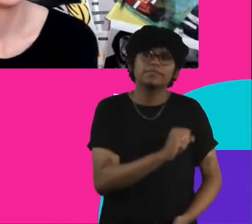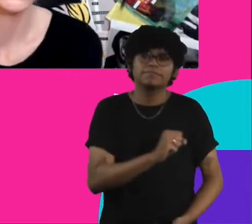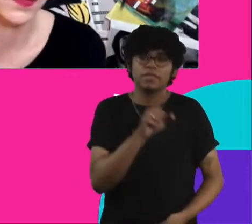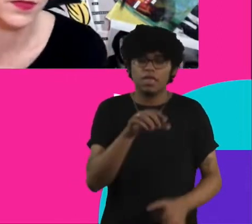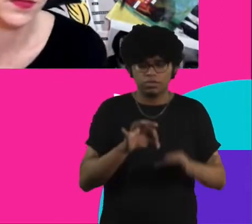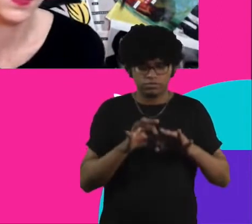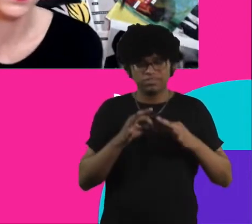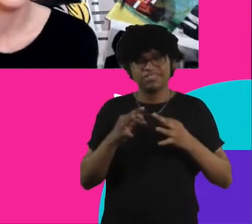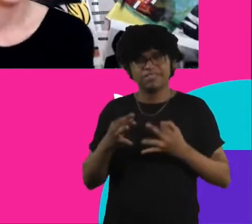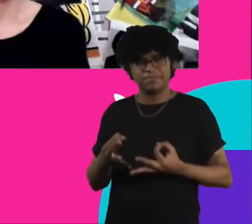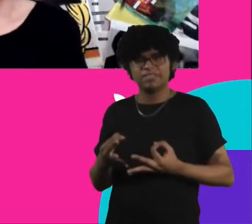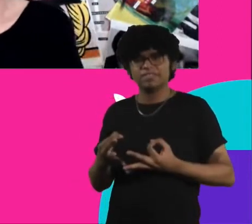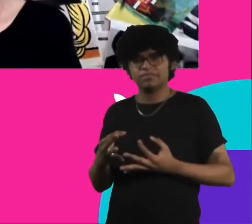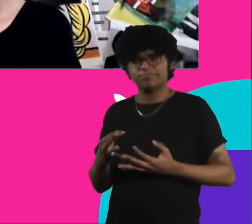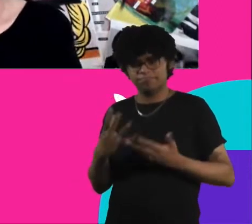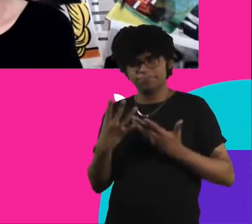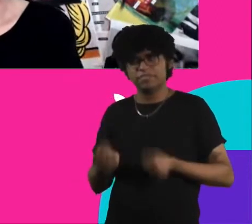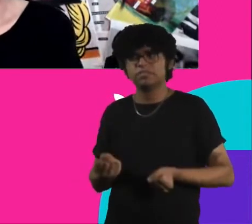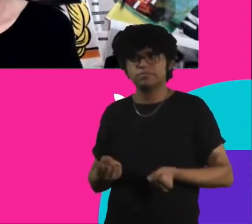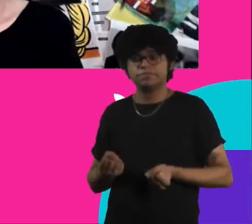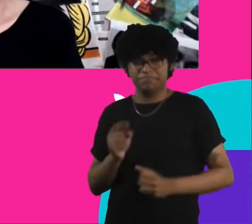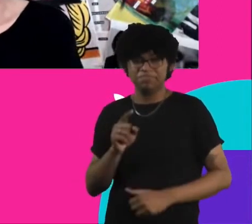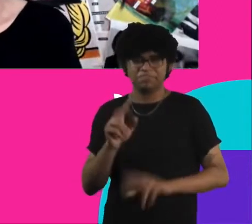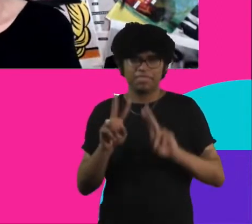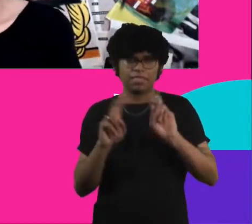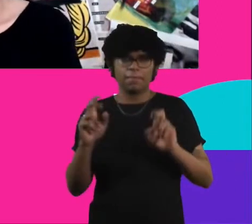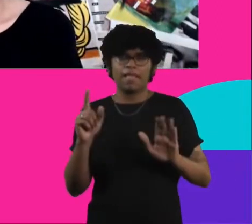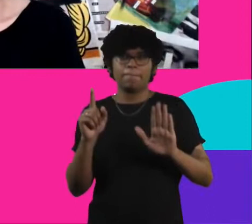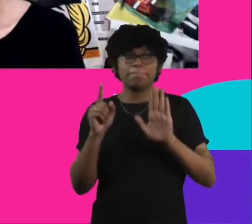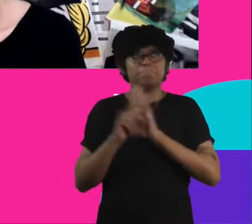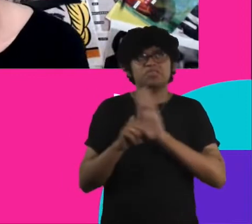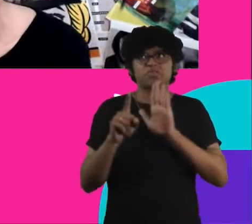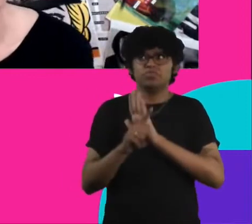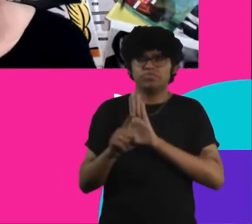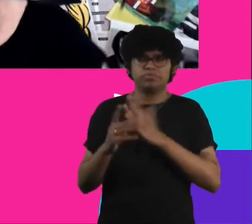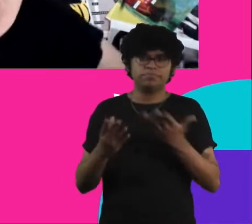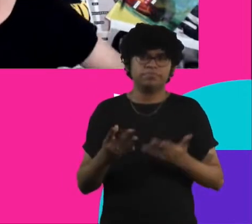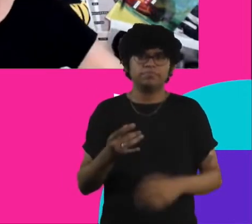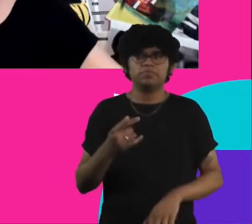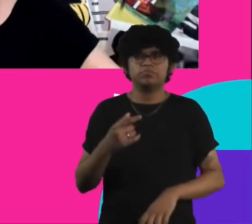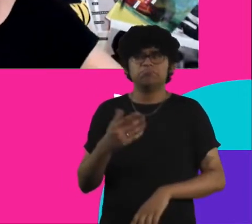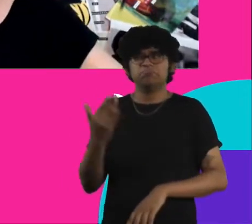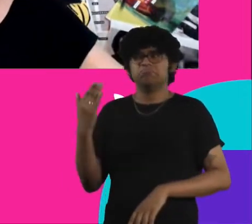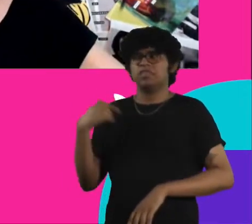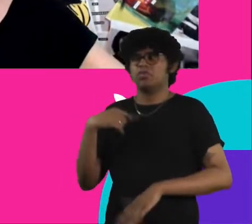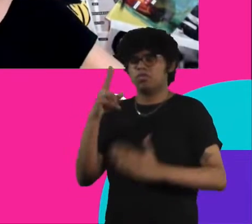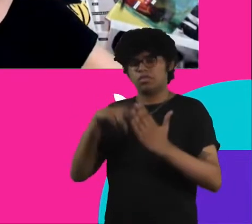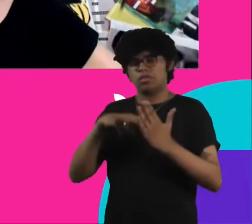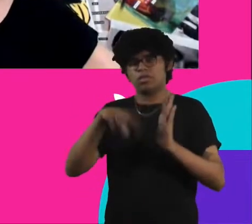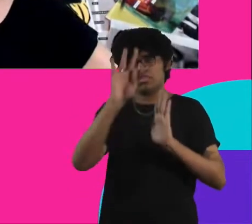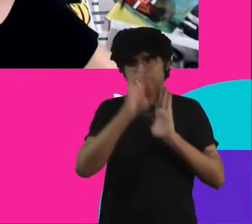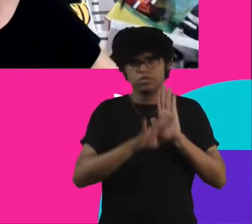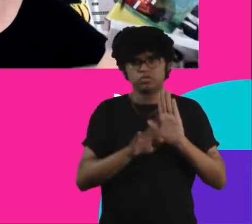Humildade em reconhecer. Você foi falar agora sobre essa coisa das perguntas, né? Um dia eu estava lendo um texto